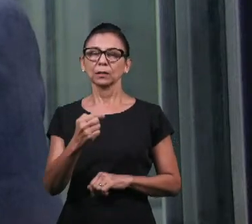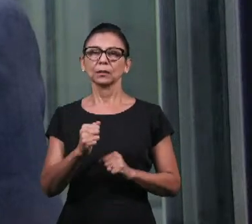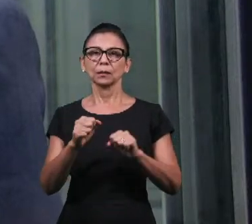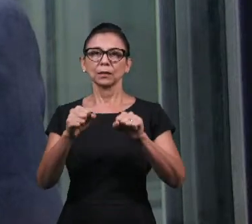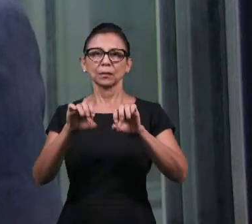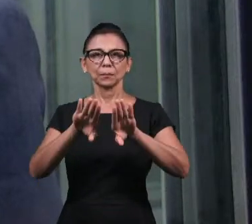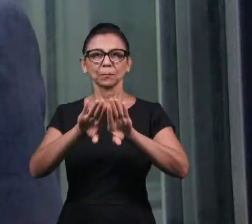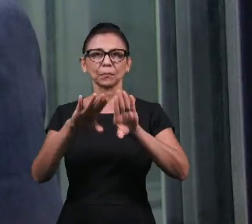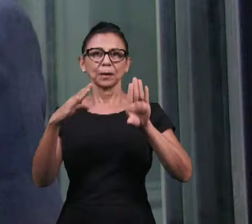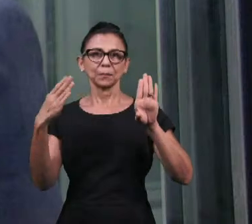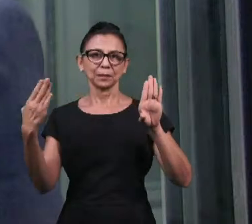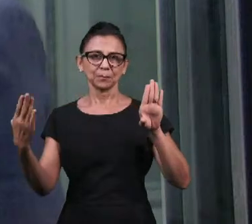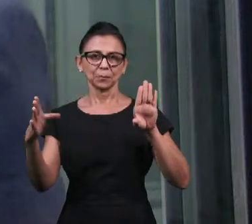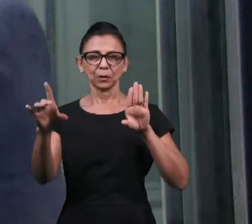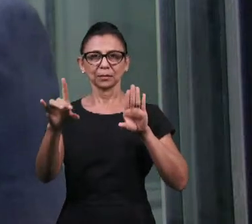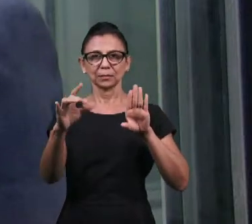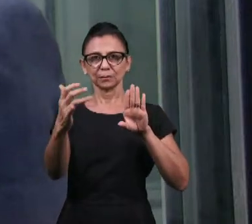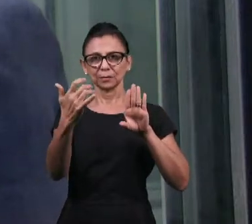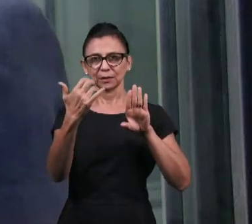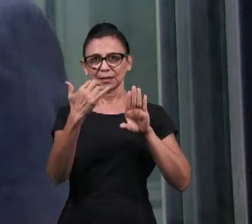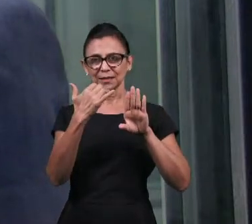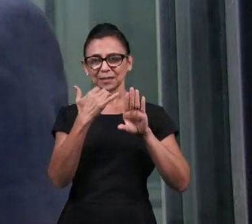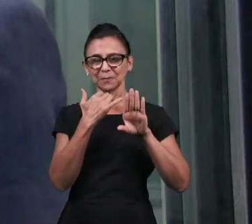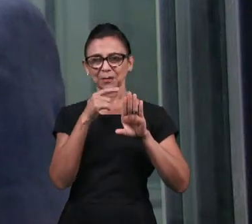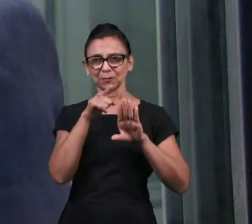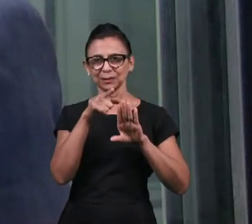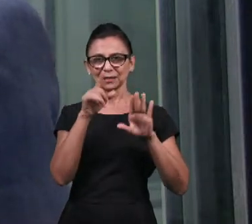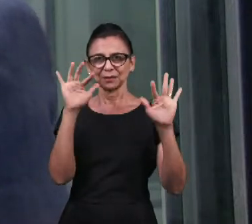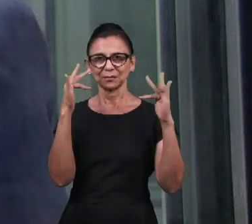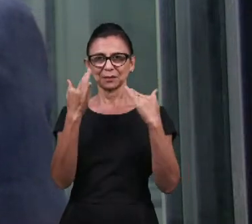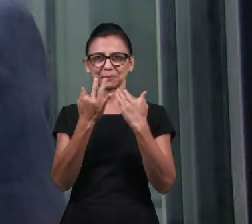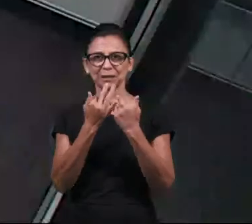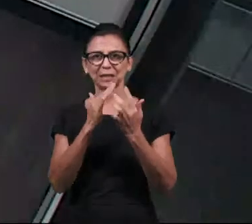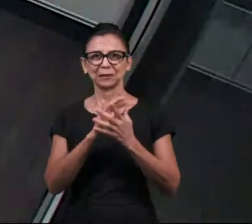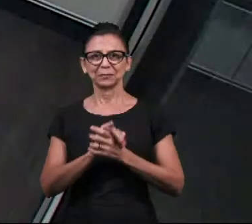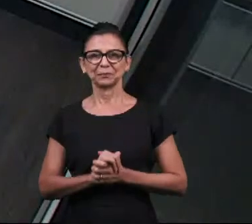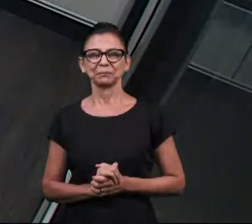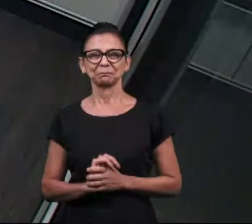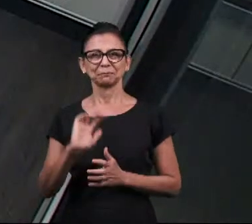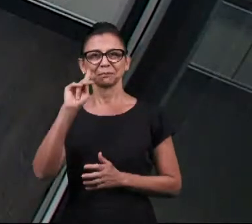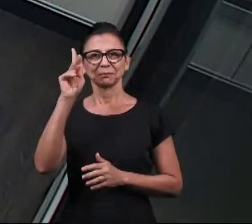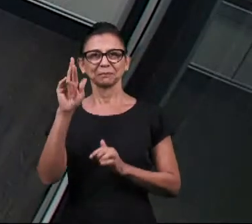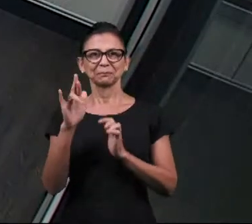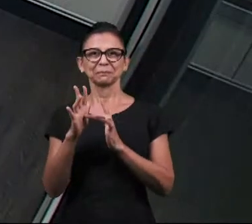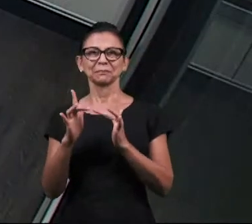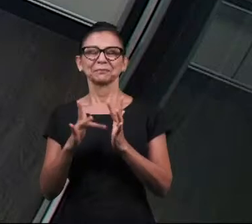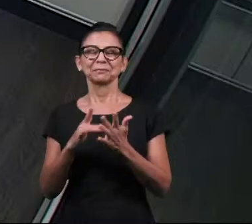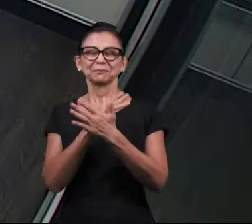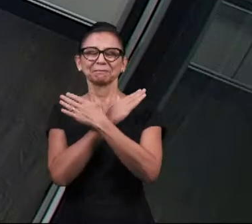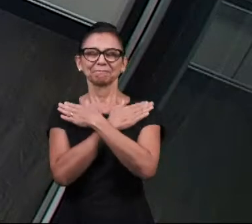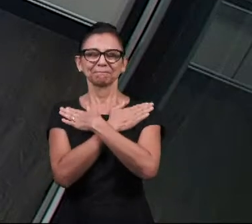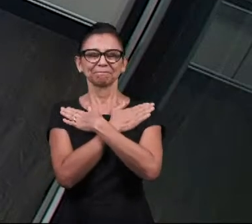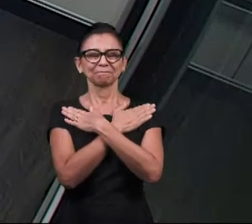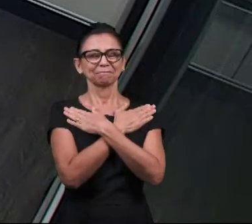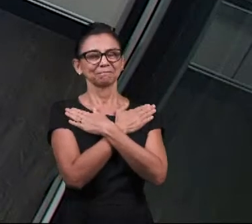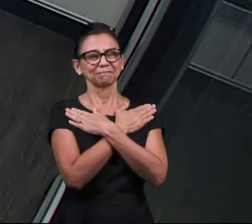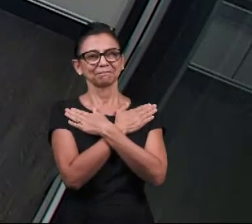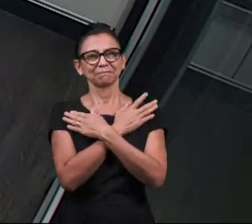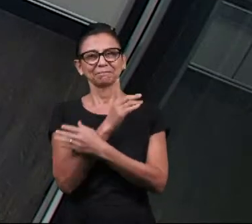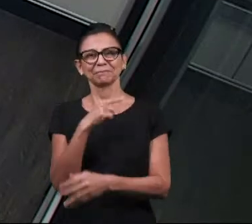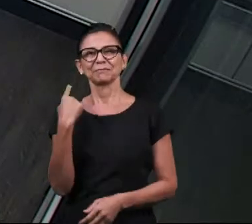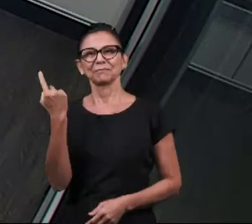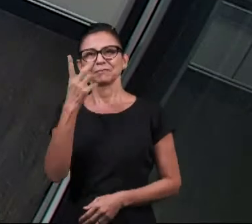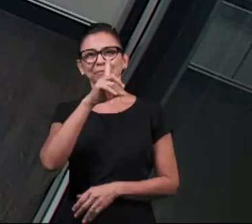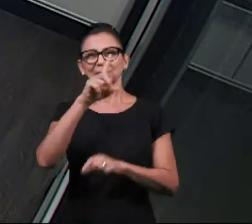a você e a sua família. A paz do Senhor a todos. A paz do Senhor Jesus. Um grande abraço a todos, Deus a todos, e